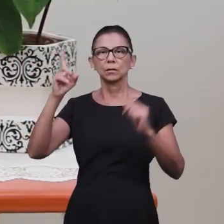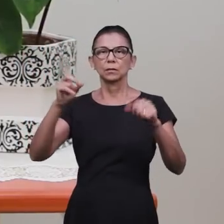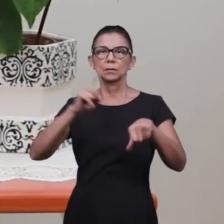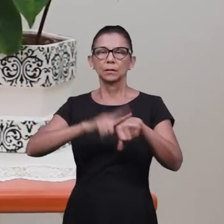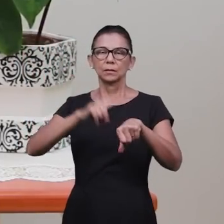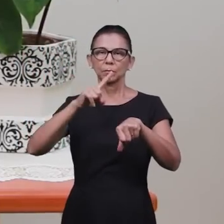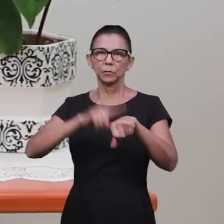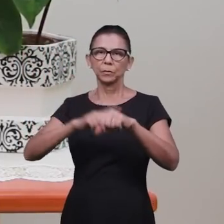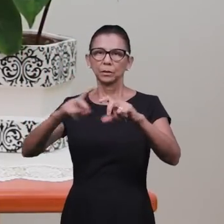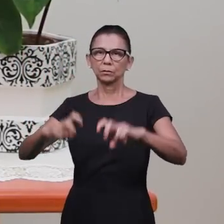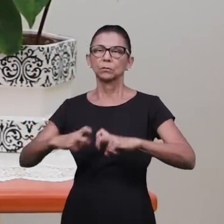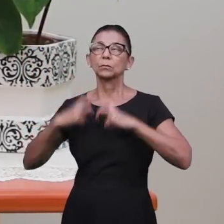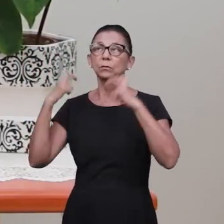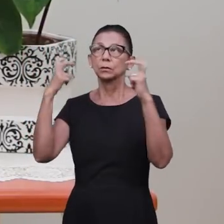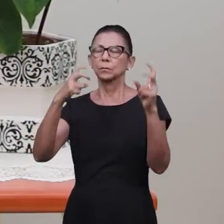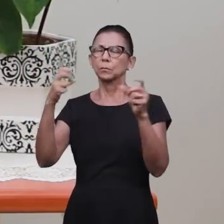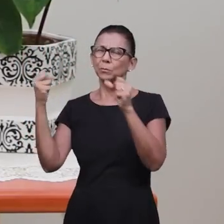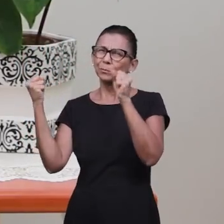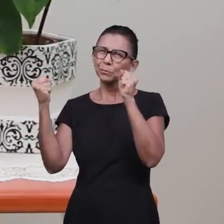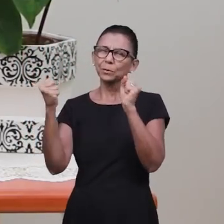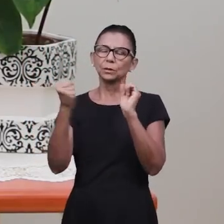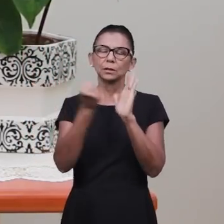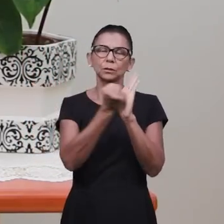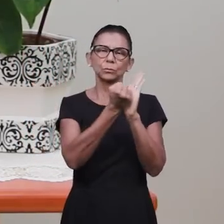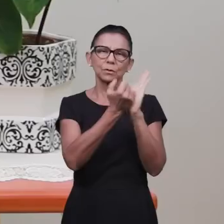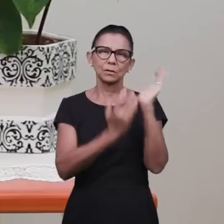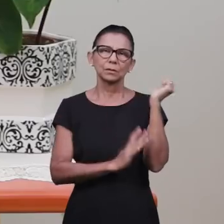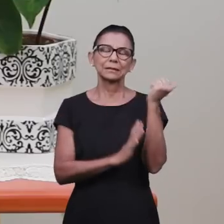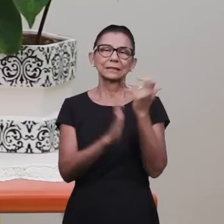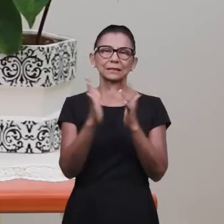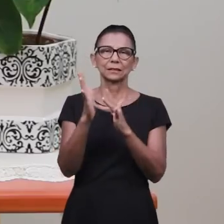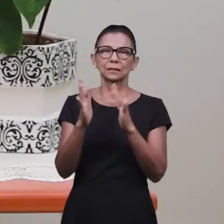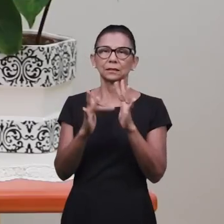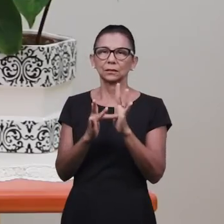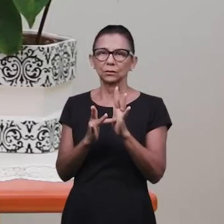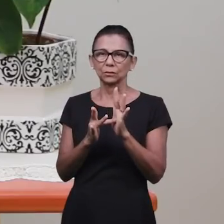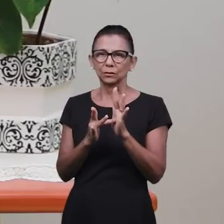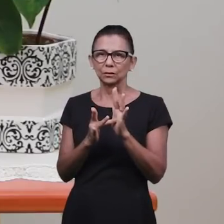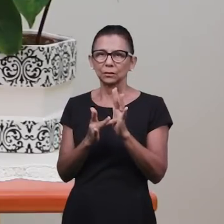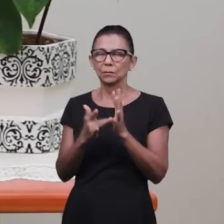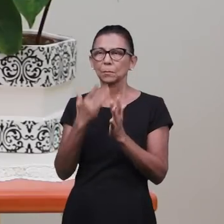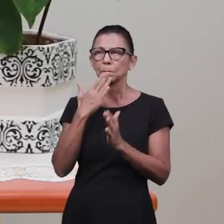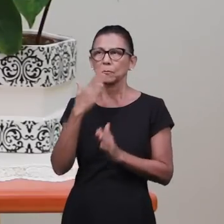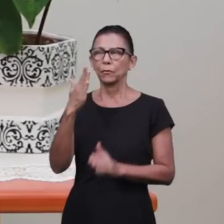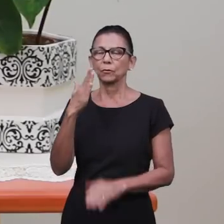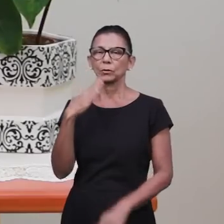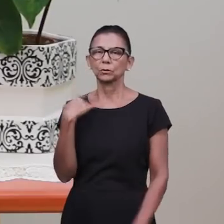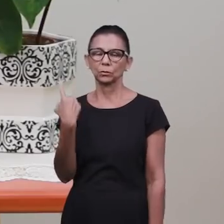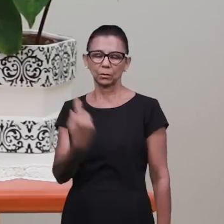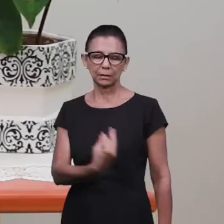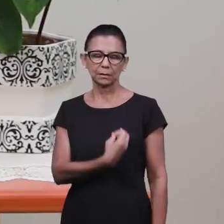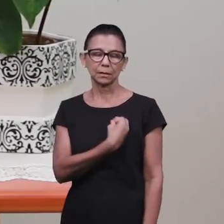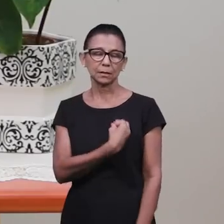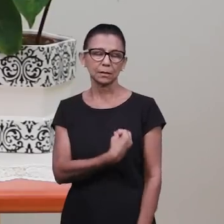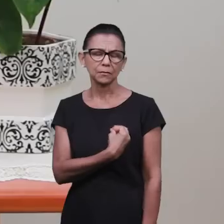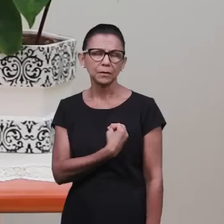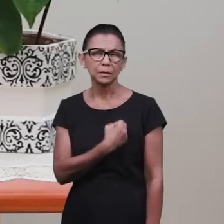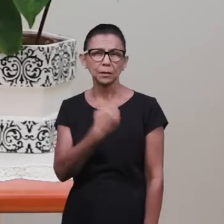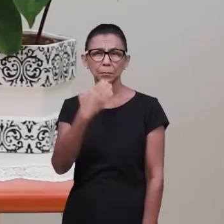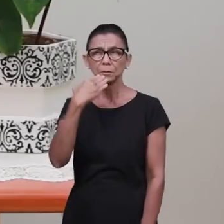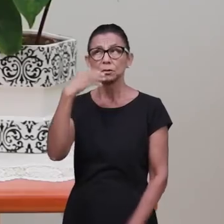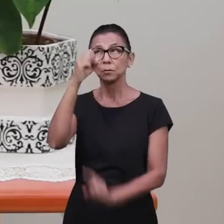Senhor Deus, nesta hora clamamos pelo poder que há no sangue de Jesus em favor das nossas